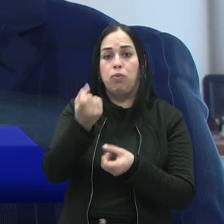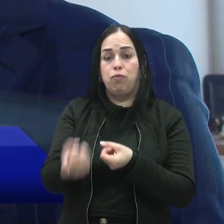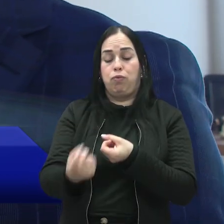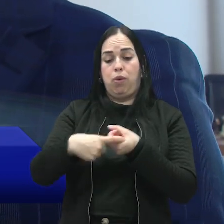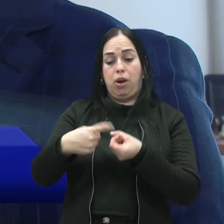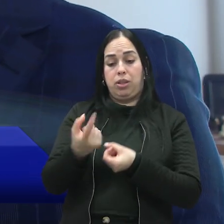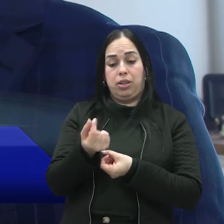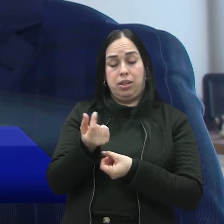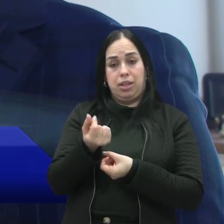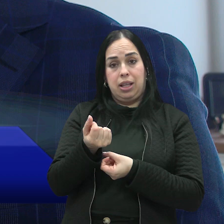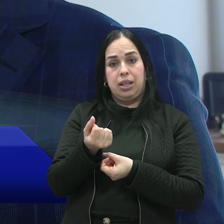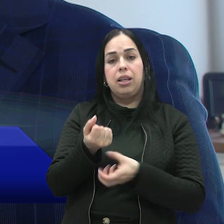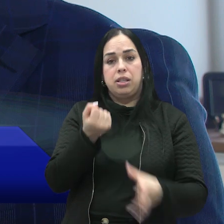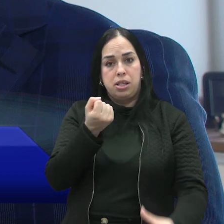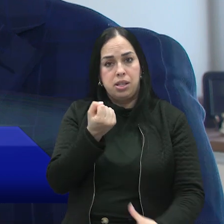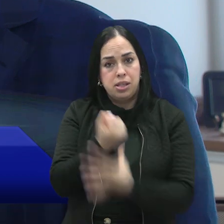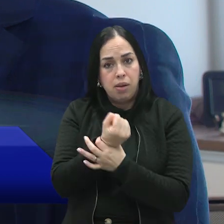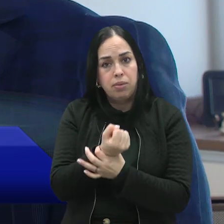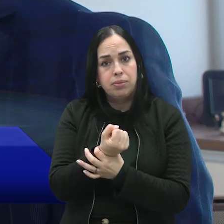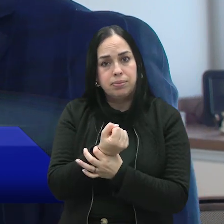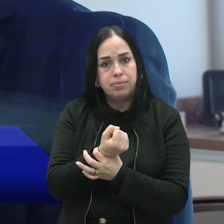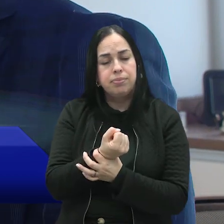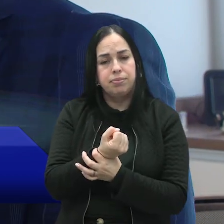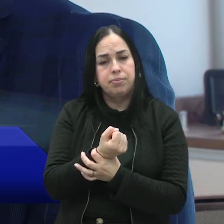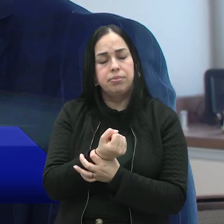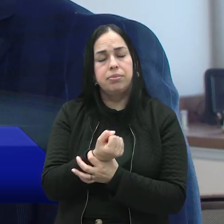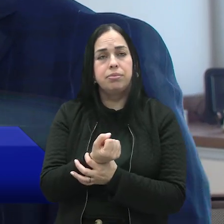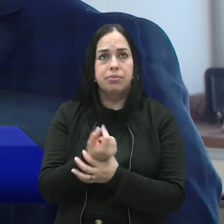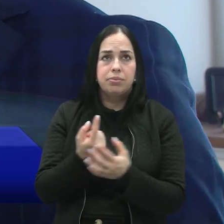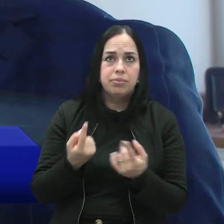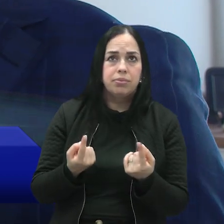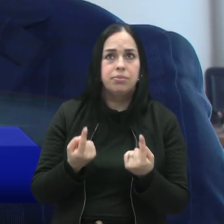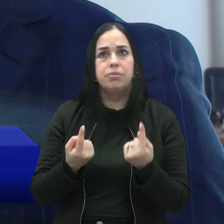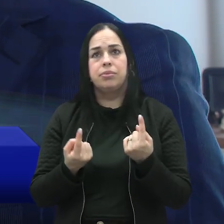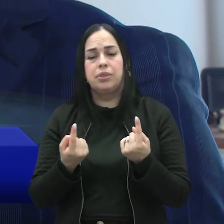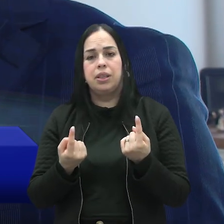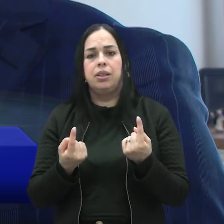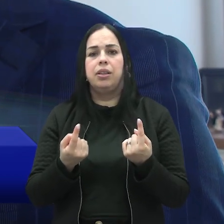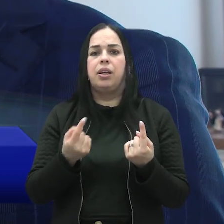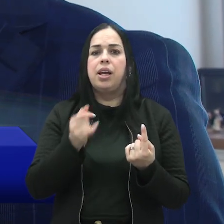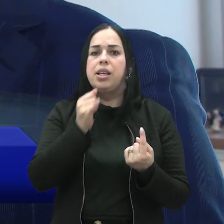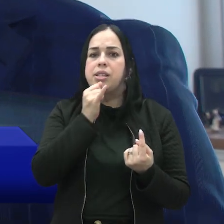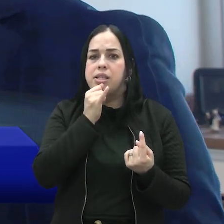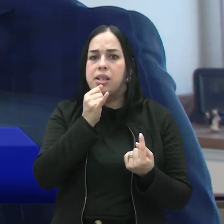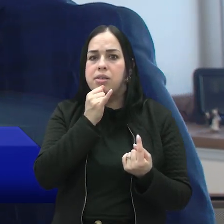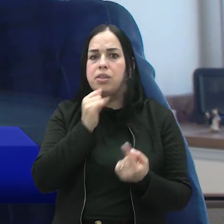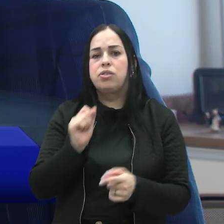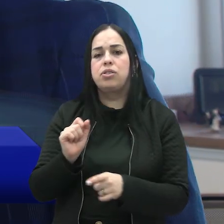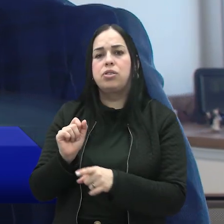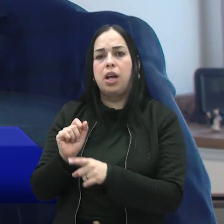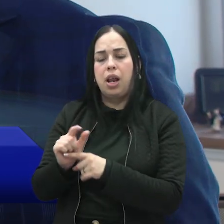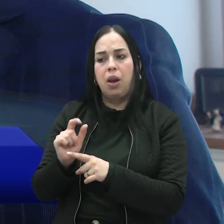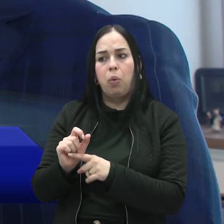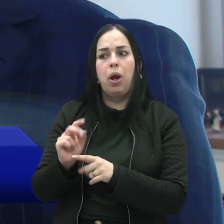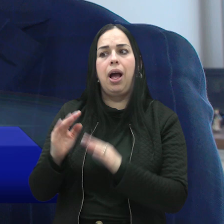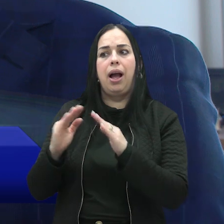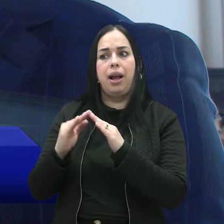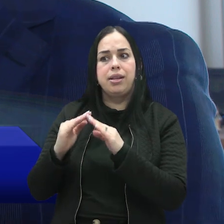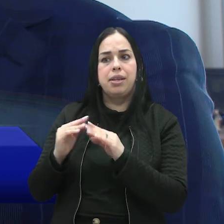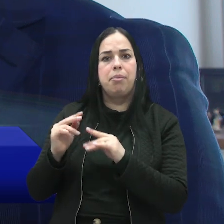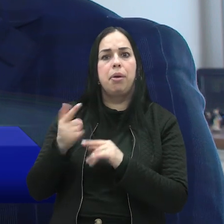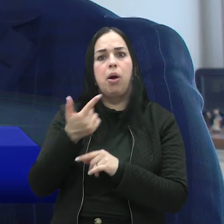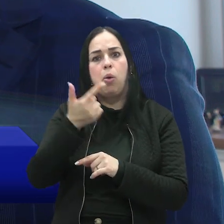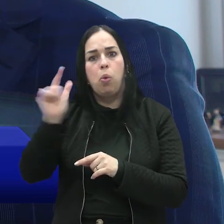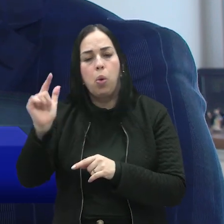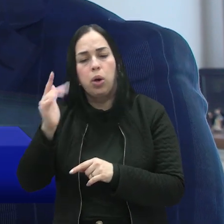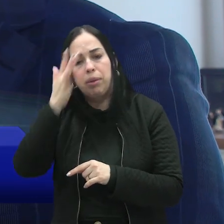ter um risco da manutenção de um imóvel. Seja o risco de você fazer uma locação para um terceiro, ou